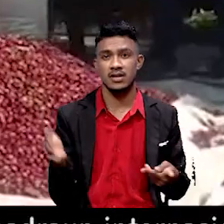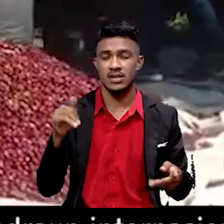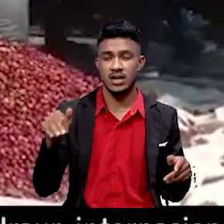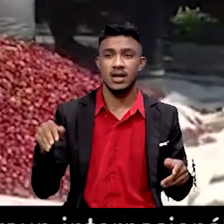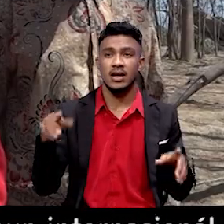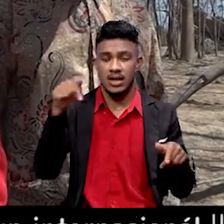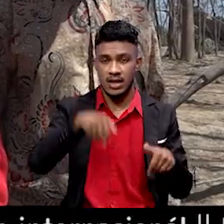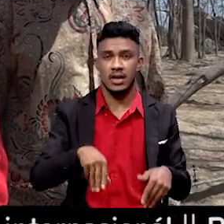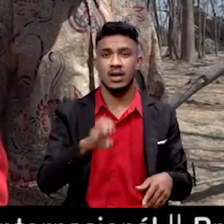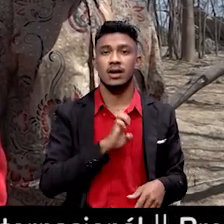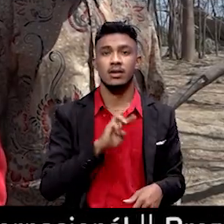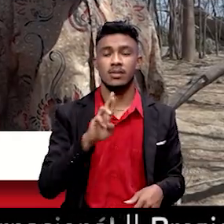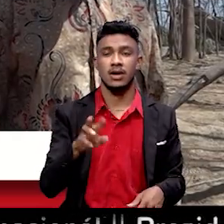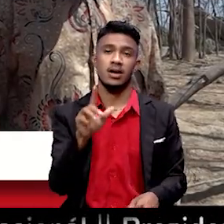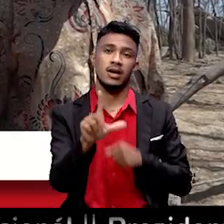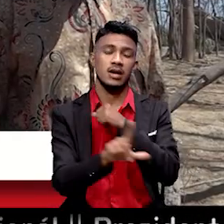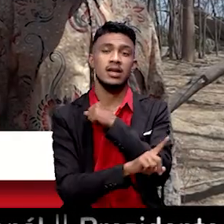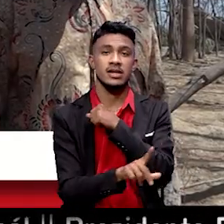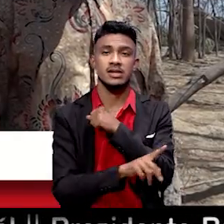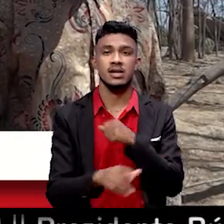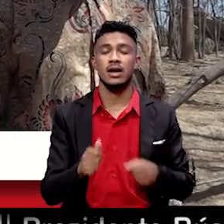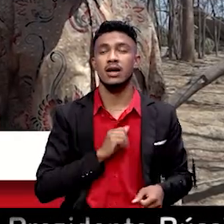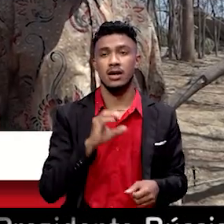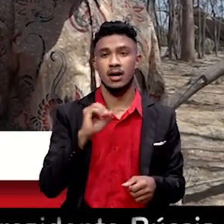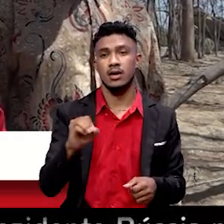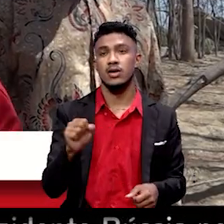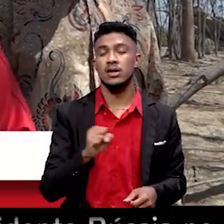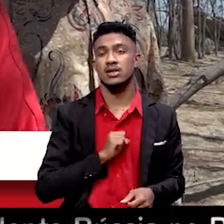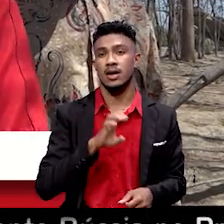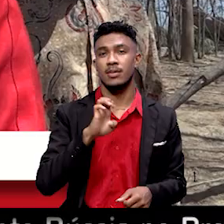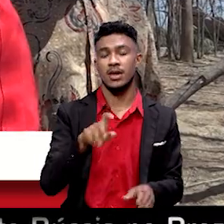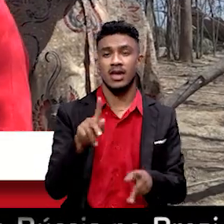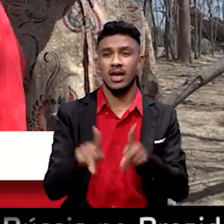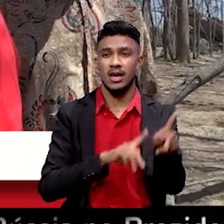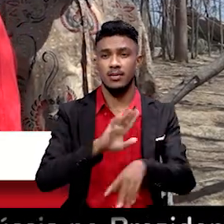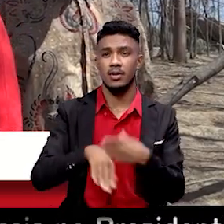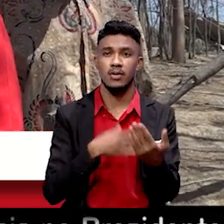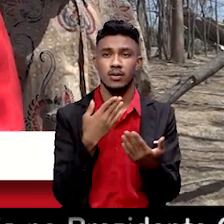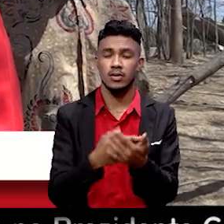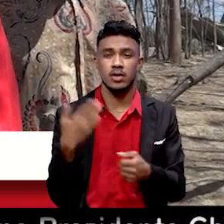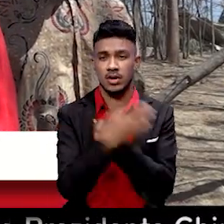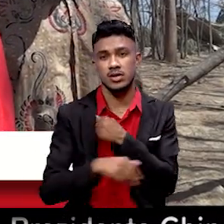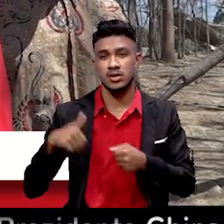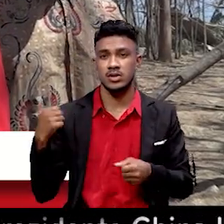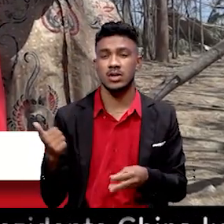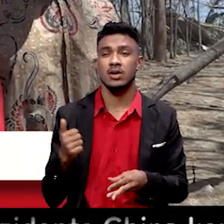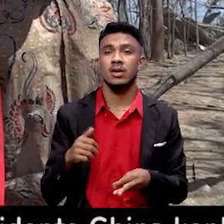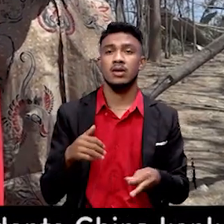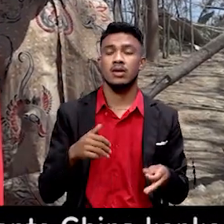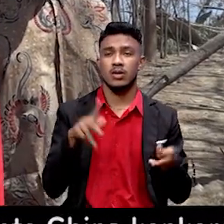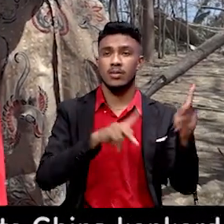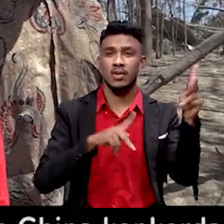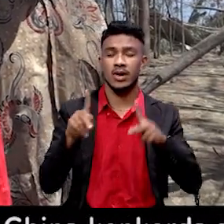a Hermera toma, Lixa parte for, Ainaro, Usame, mas é mais estrangeiro. Liliu, em Zéu, e da Companhia do Bolo, em